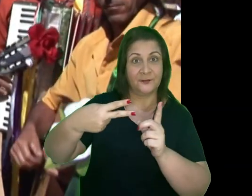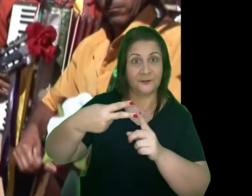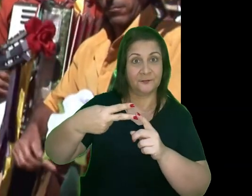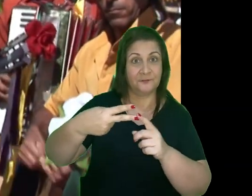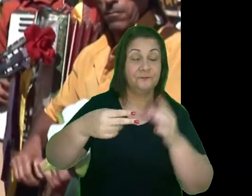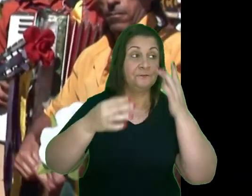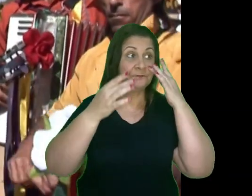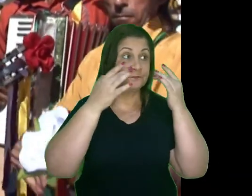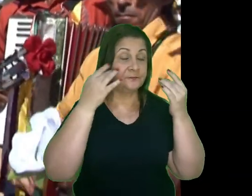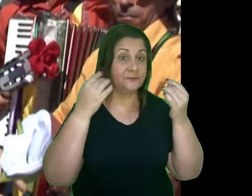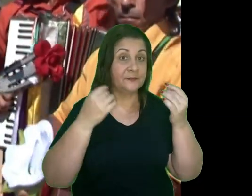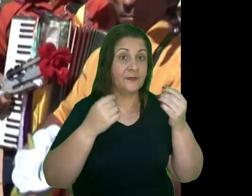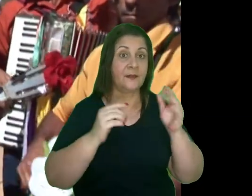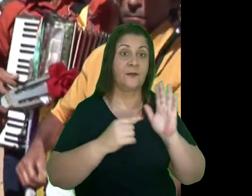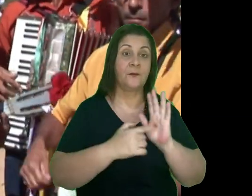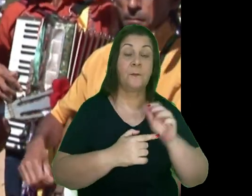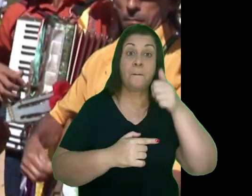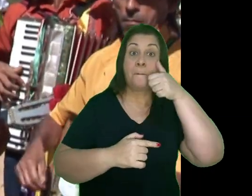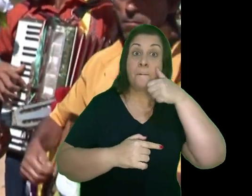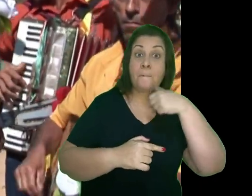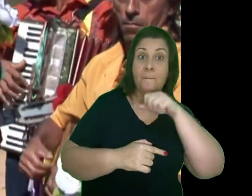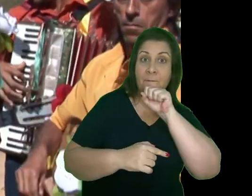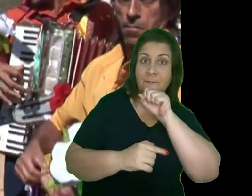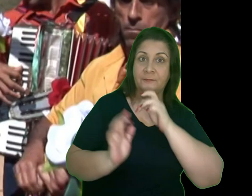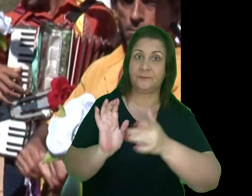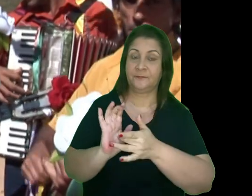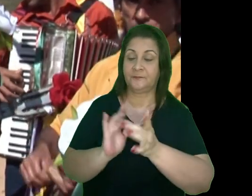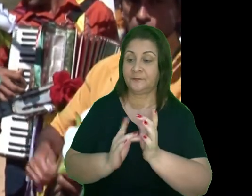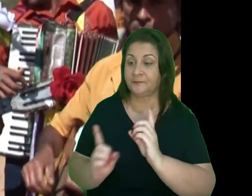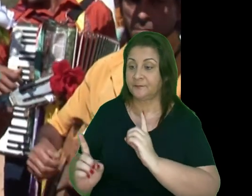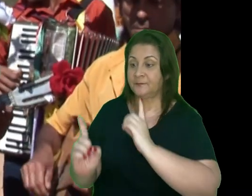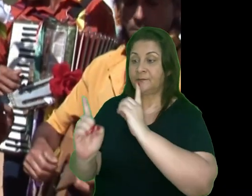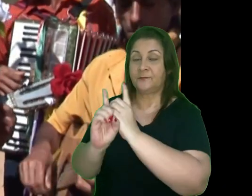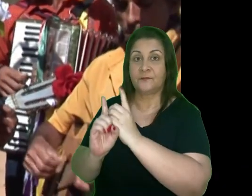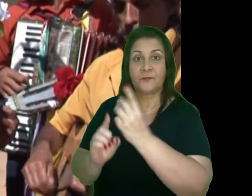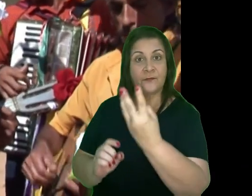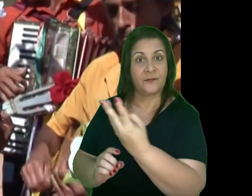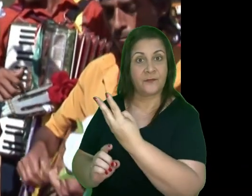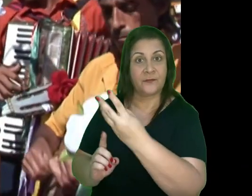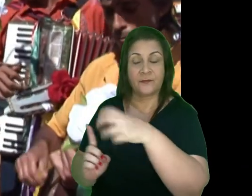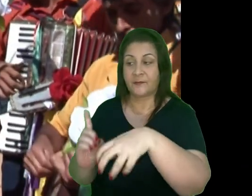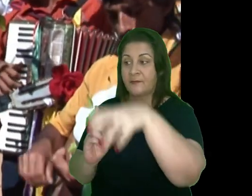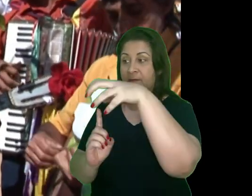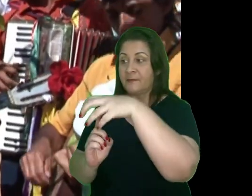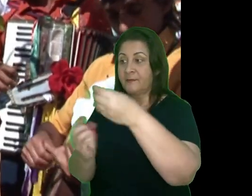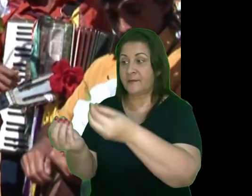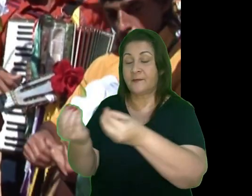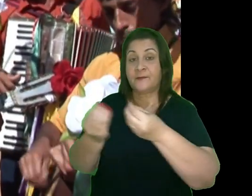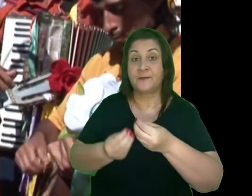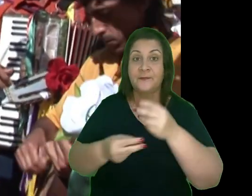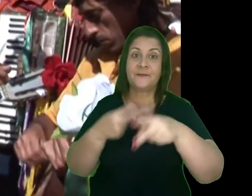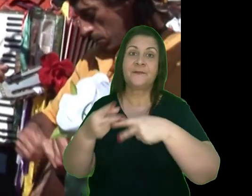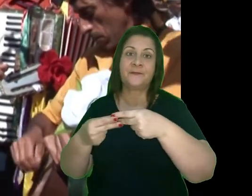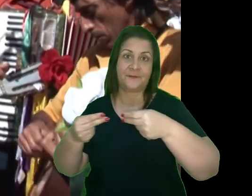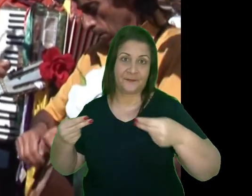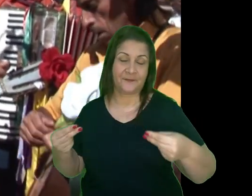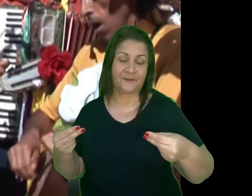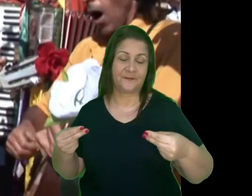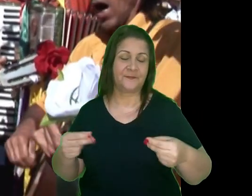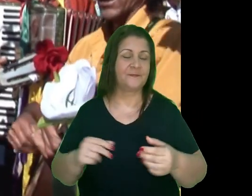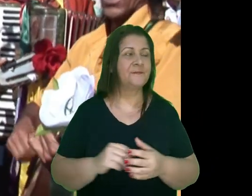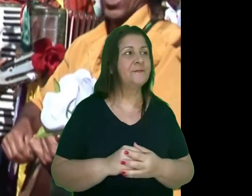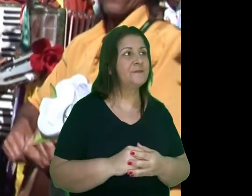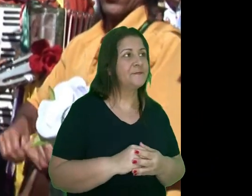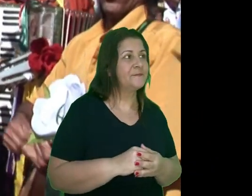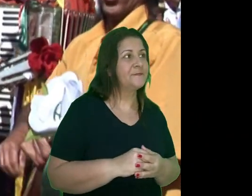O segundo ato encena a mãe do menino Jesus encontrando com os reis que trouxeram a mirra, ouro e incenso.